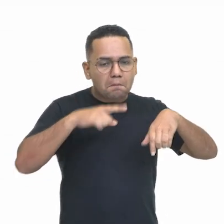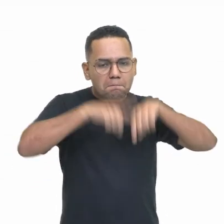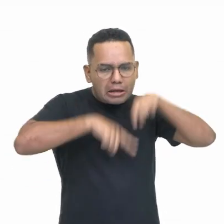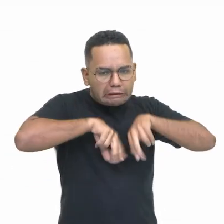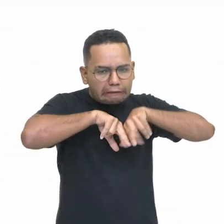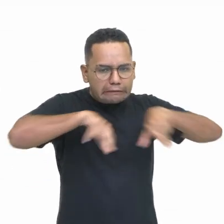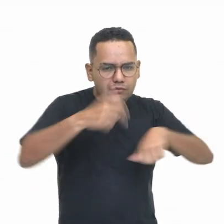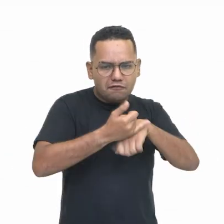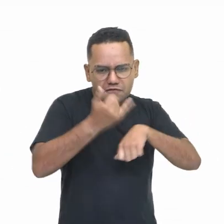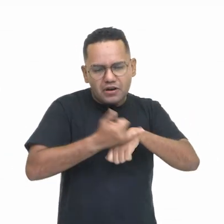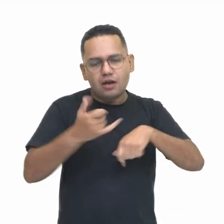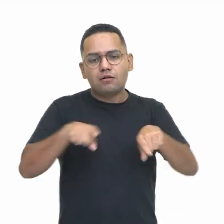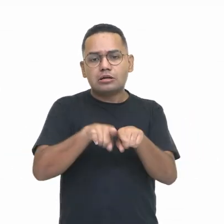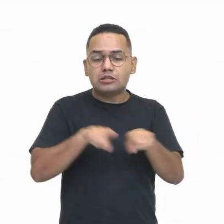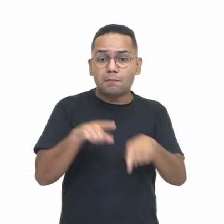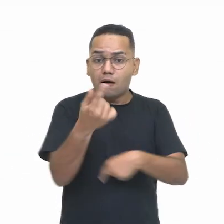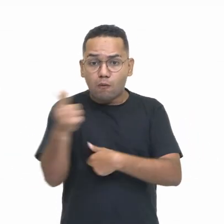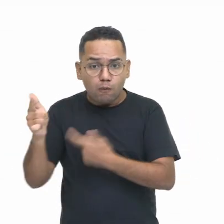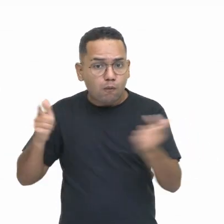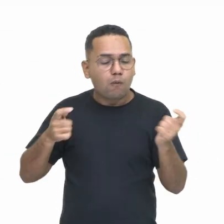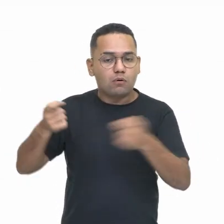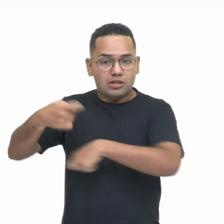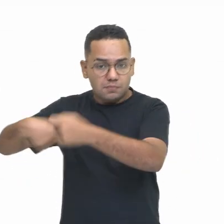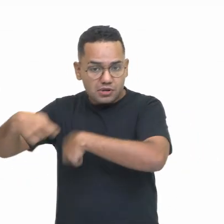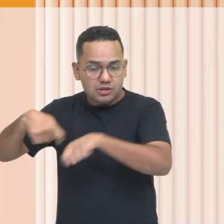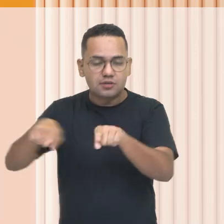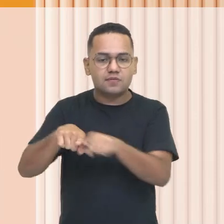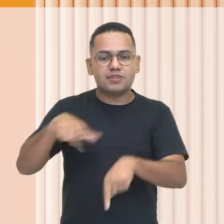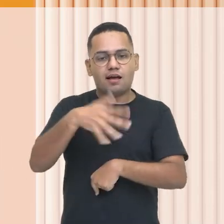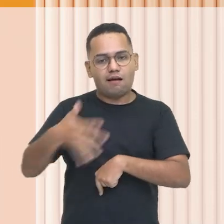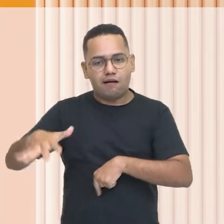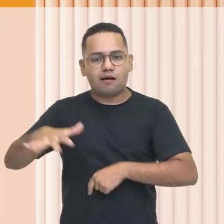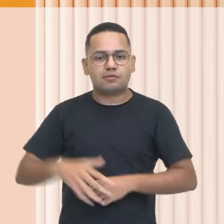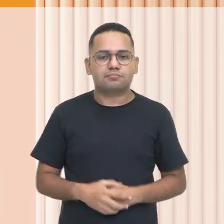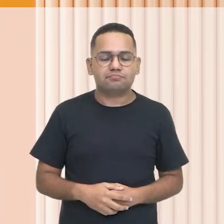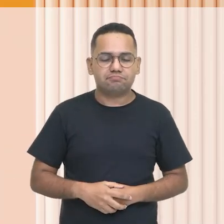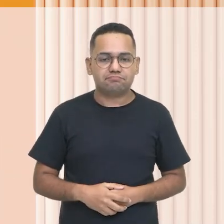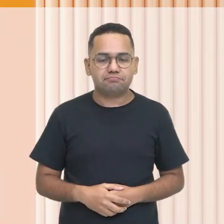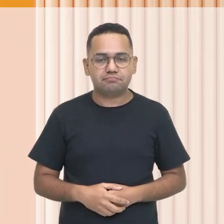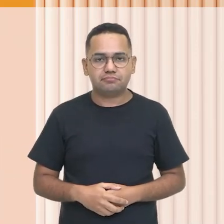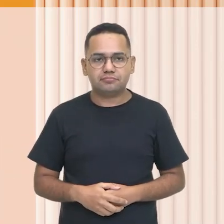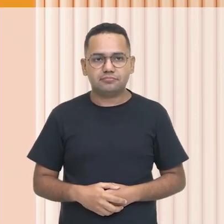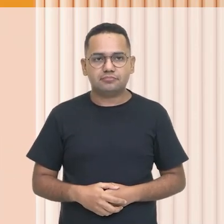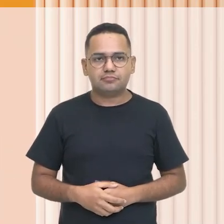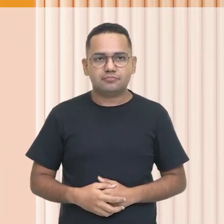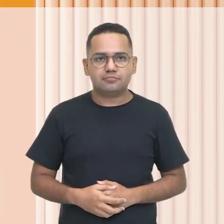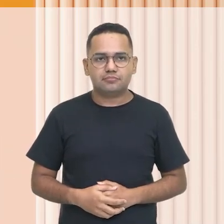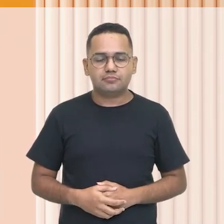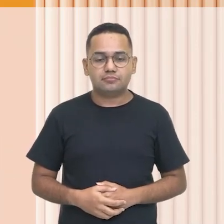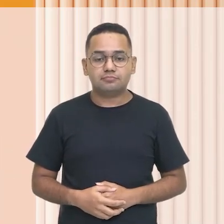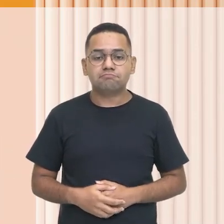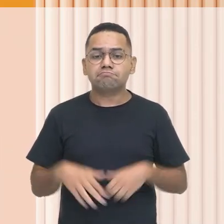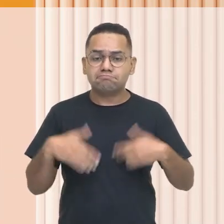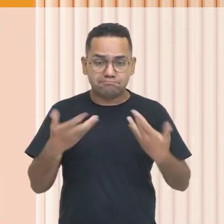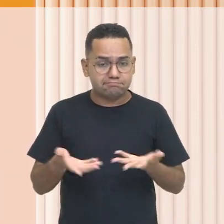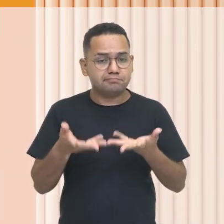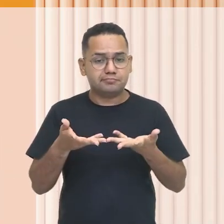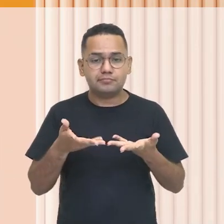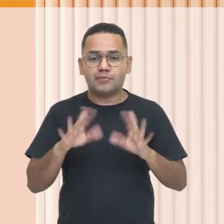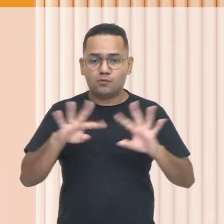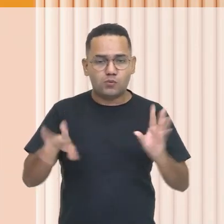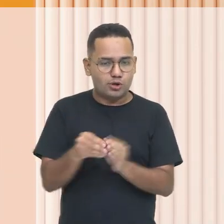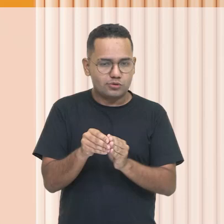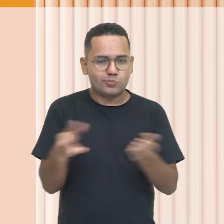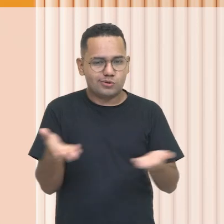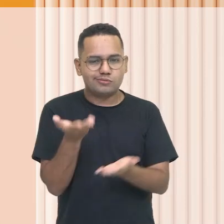estados concorrentes como o Império do Mali. E assim, né, nós encerramos,